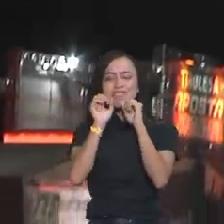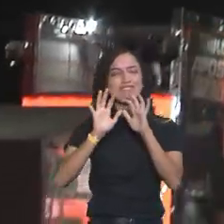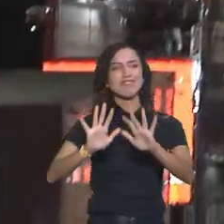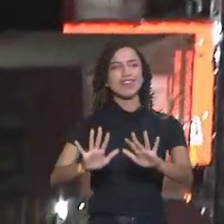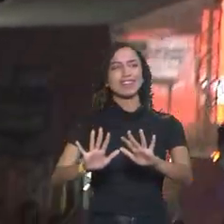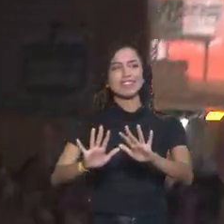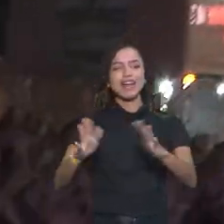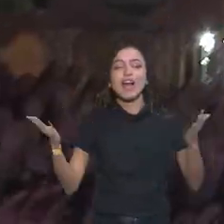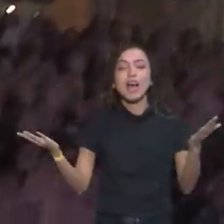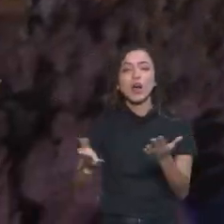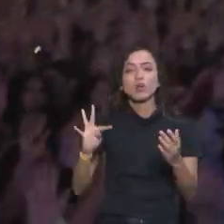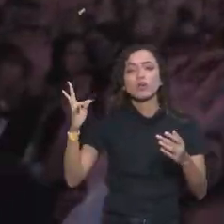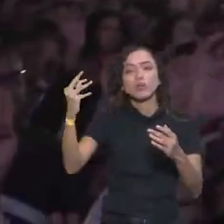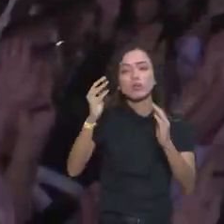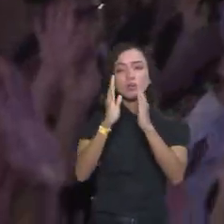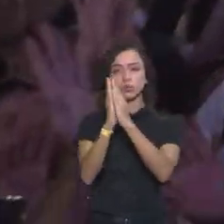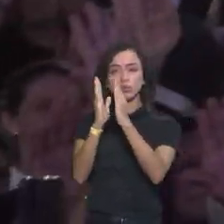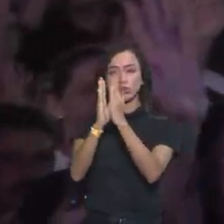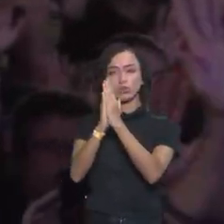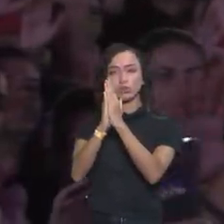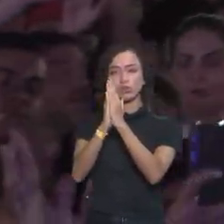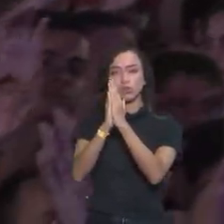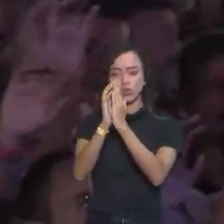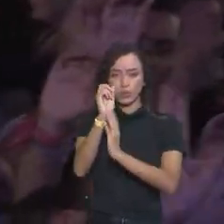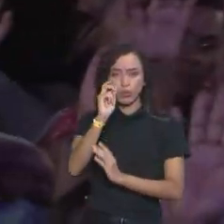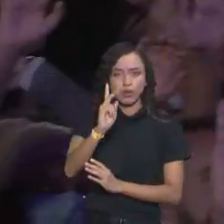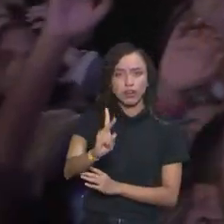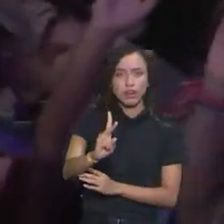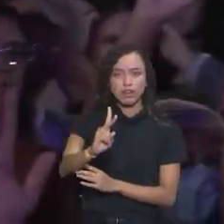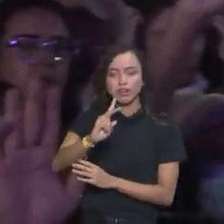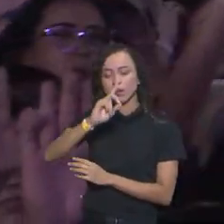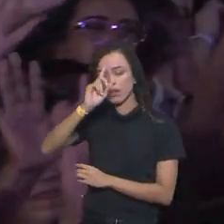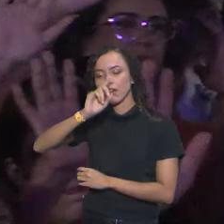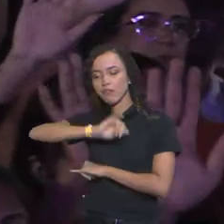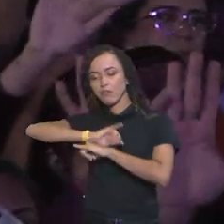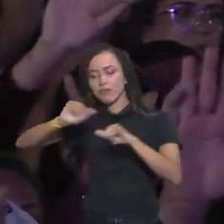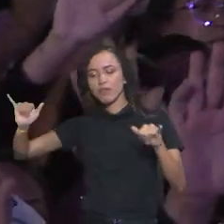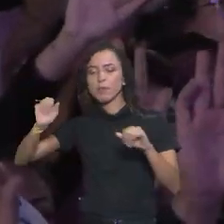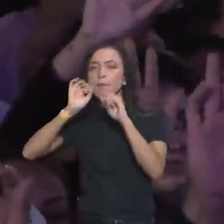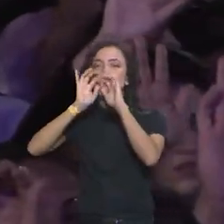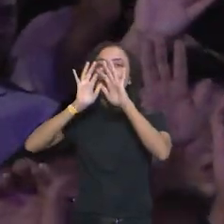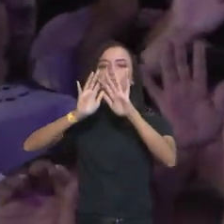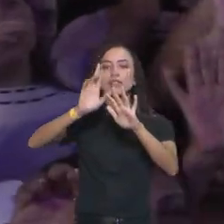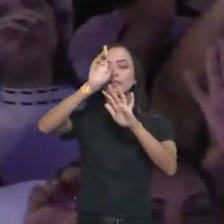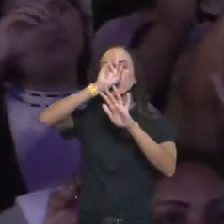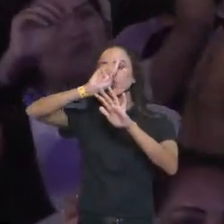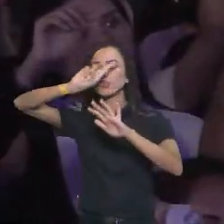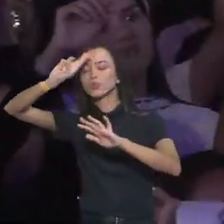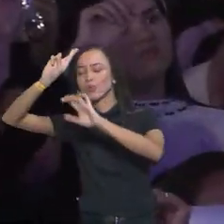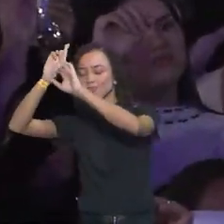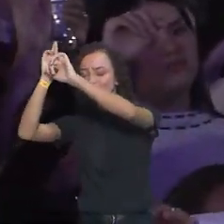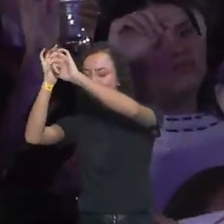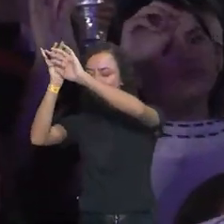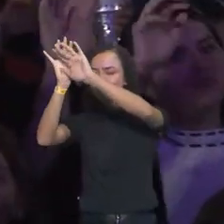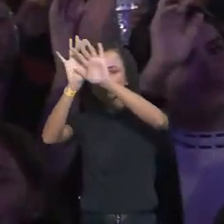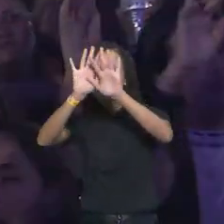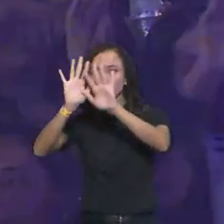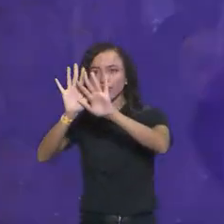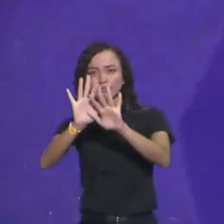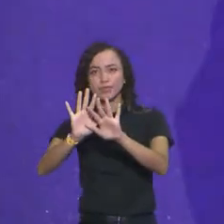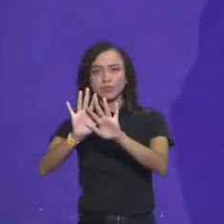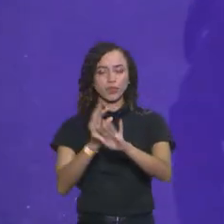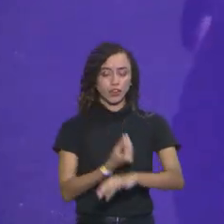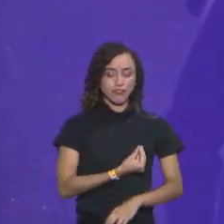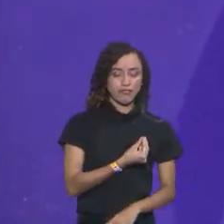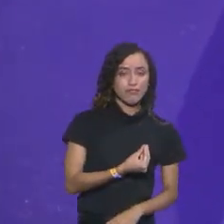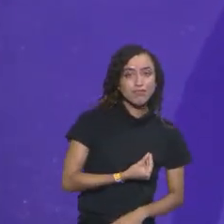os céus eu quero chamar meu pai nós vamos orar por você e nós vamos declarar a benção do senhor sobre a sua vida sobre a vida dos seus filhos